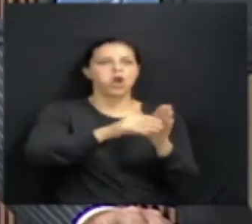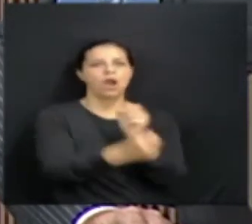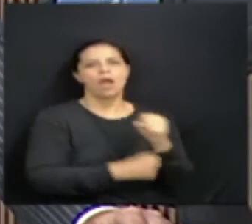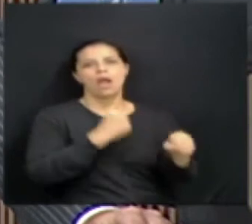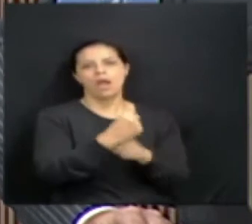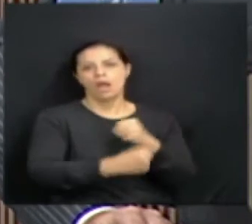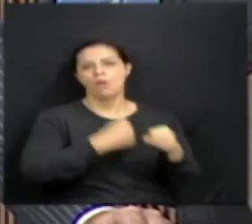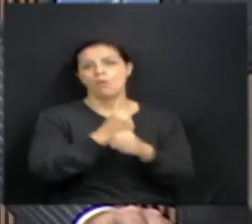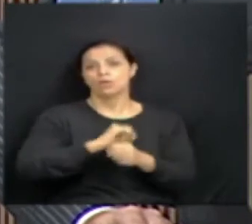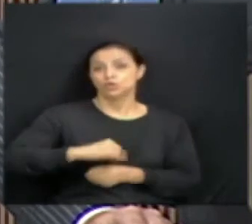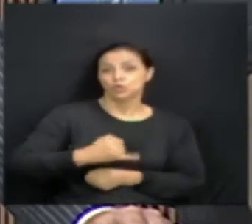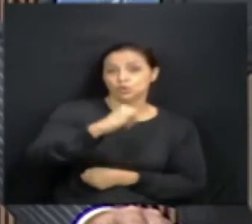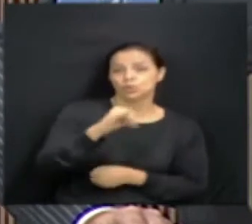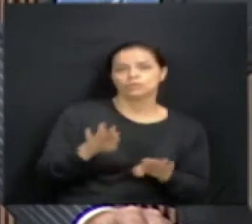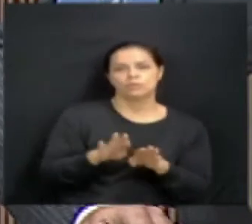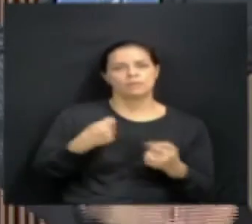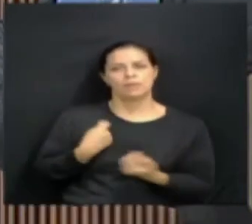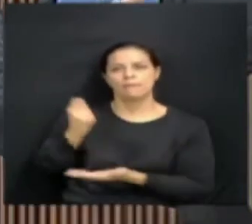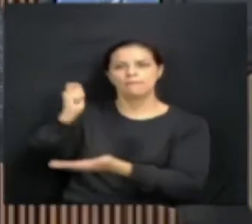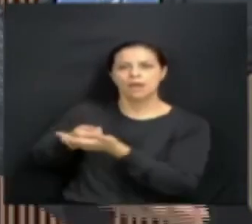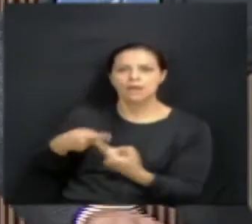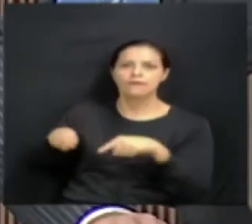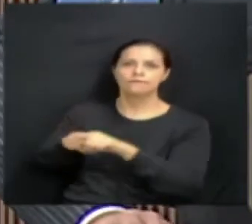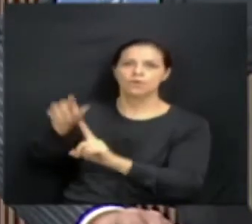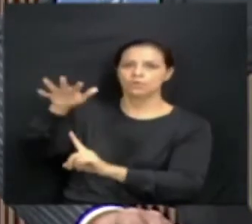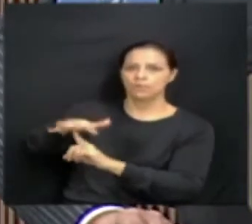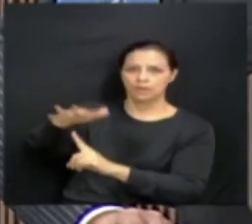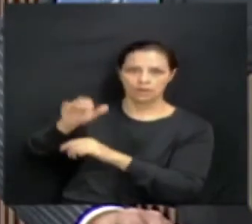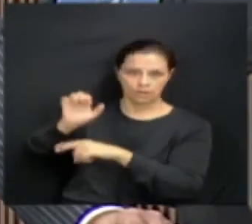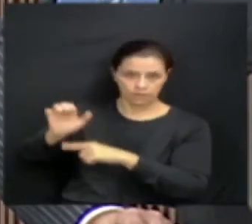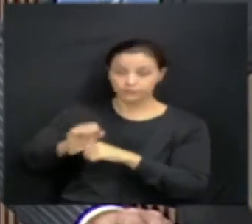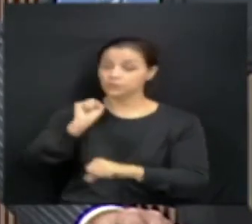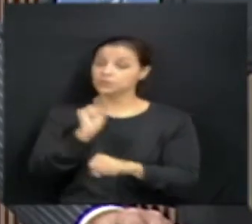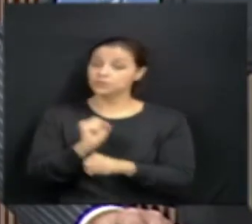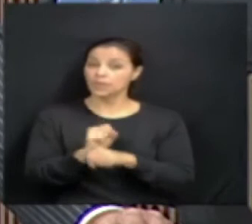anos, com juros e correções. Aguardemos